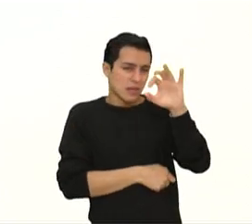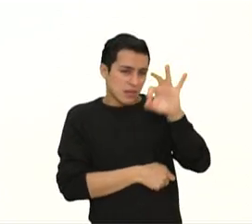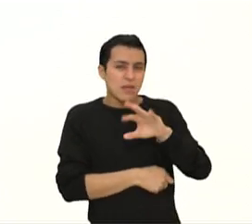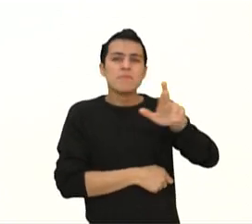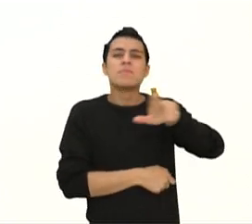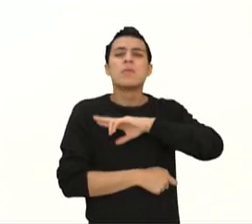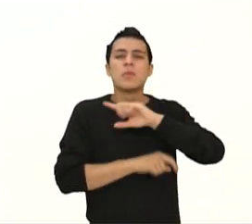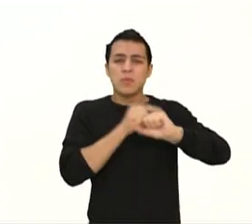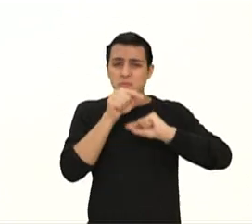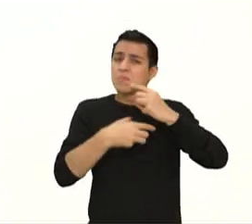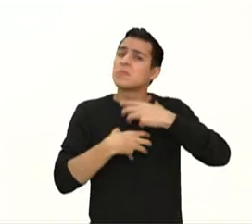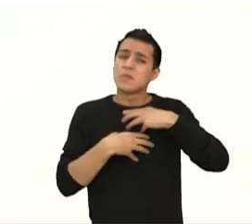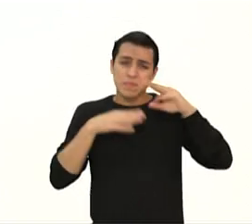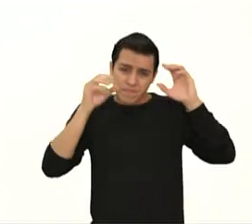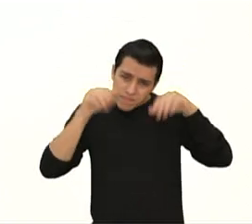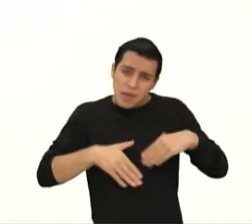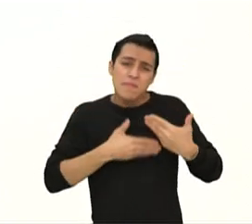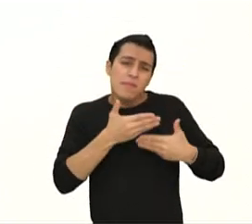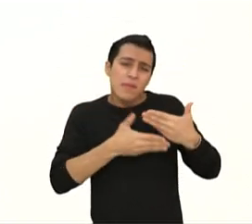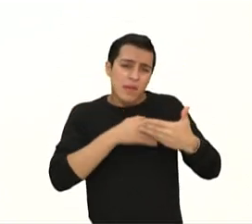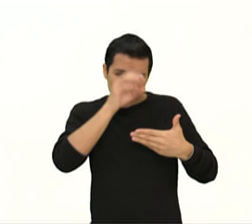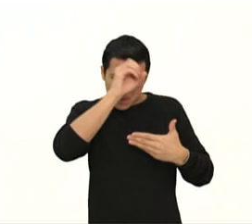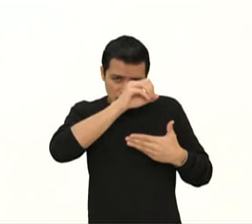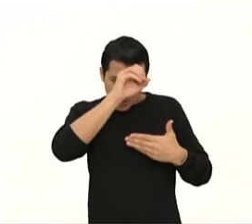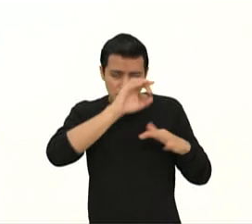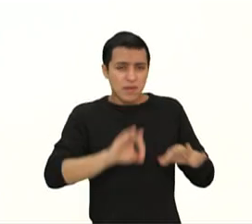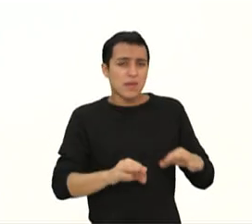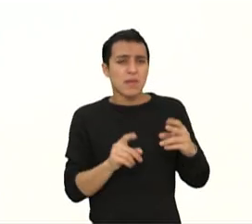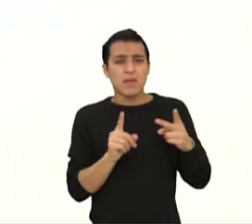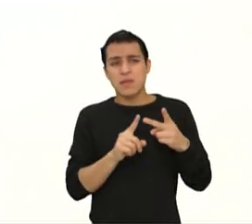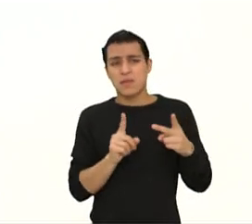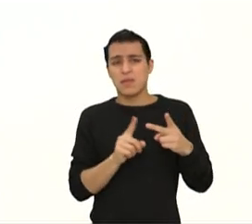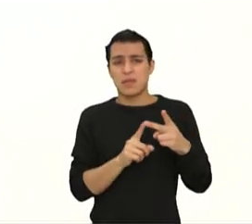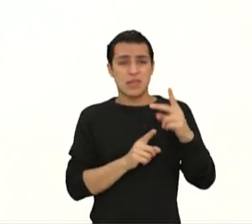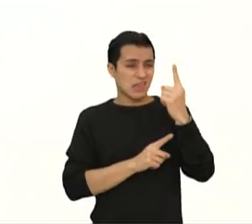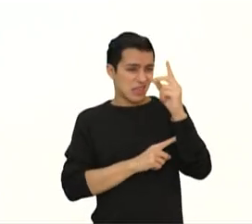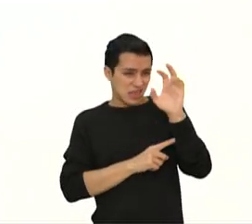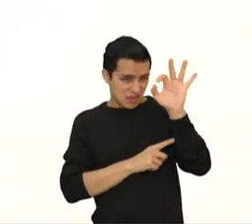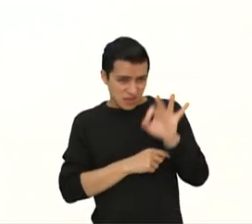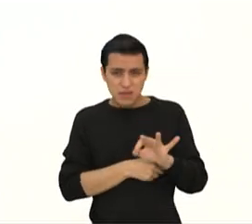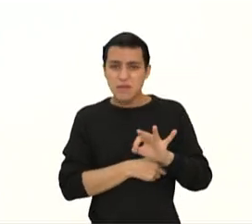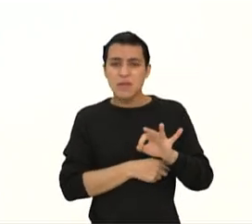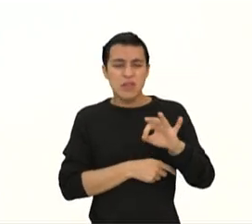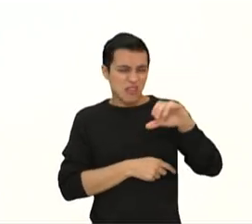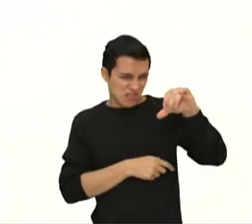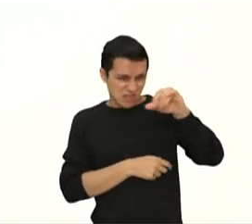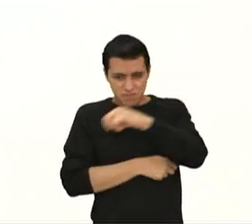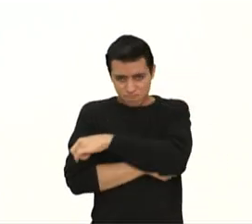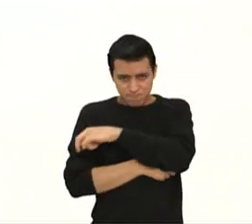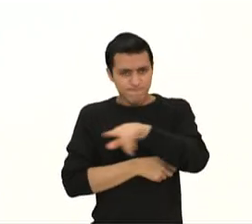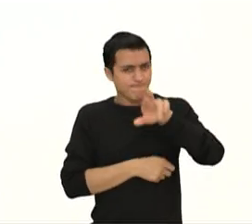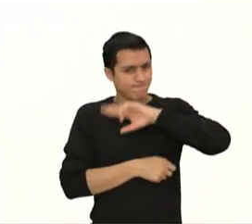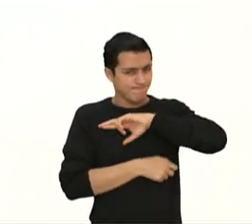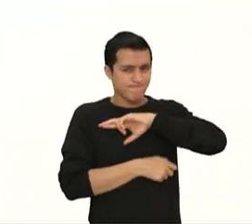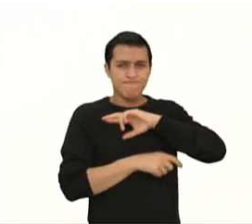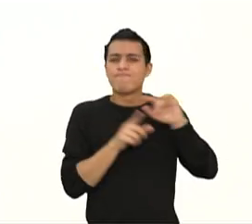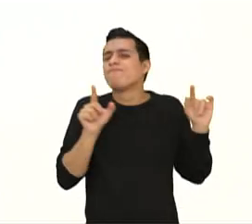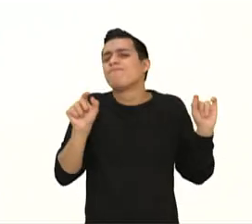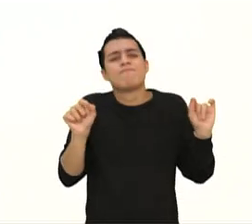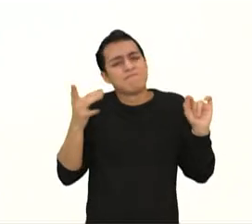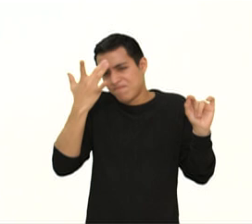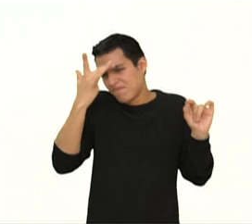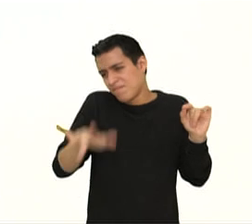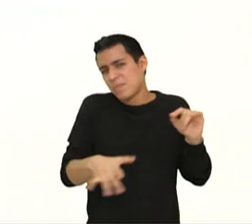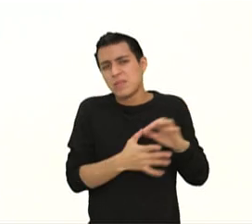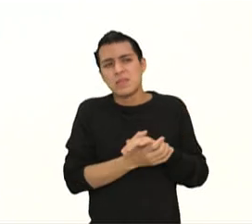70% respondeu que se sente satisfeito com seu aprendizado. Já 15%, 9 alunos disseram não